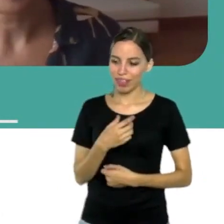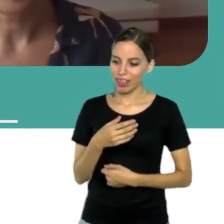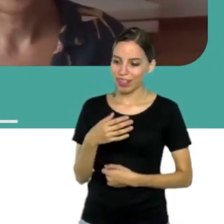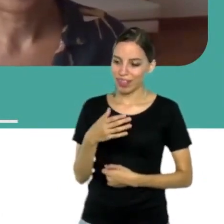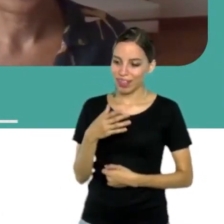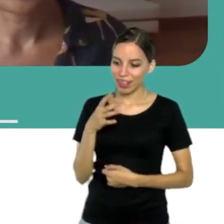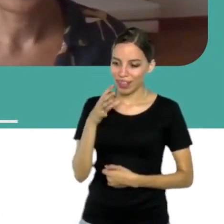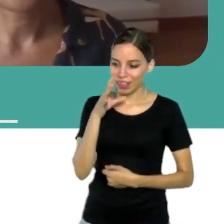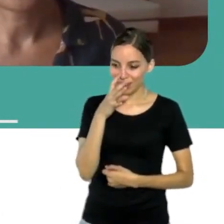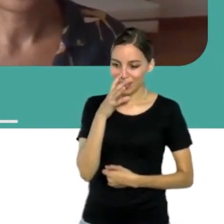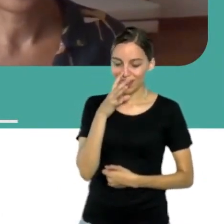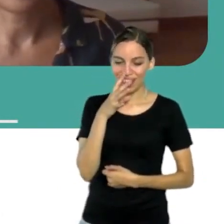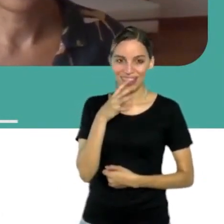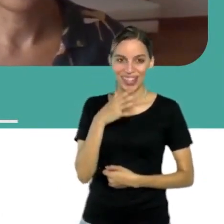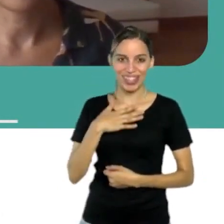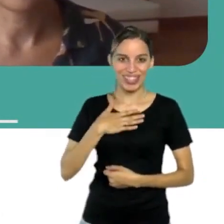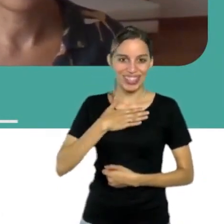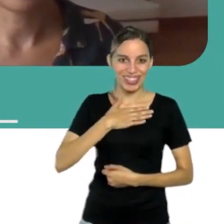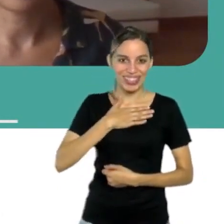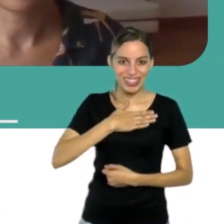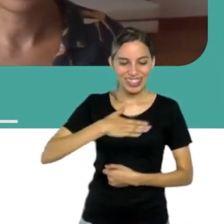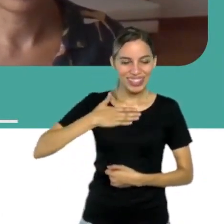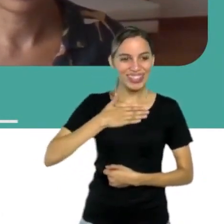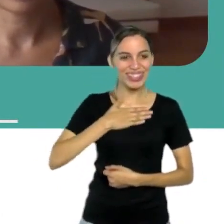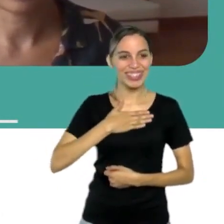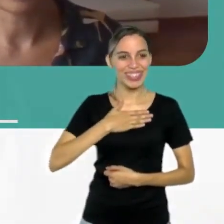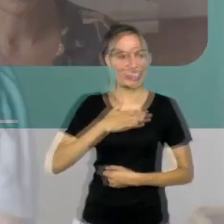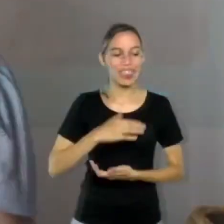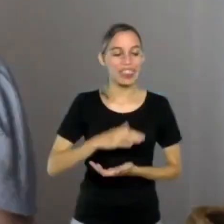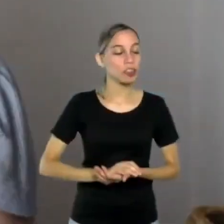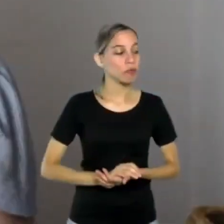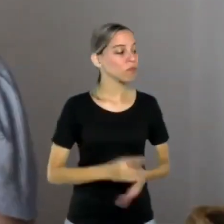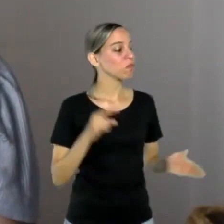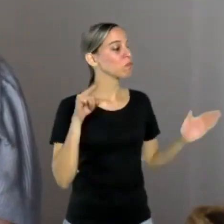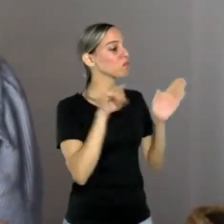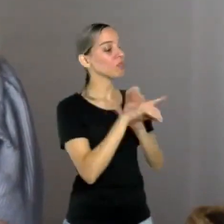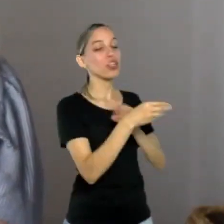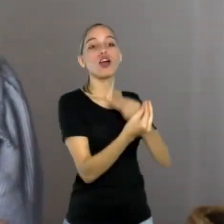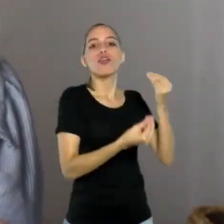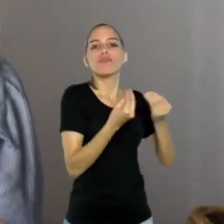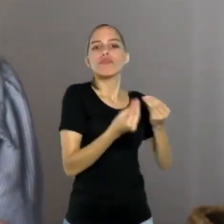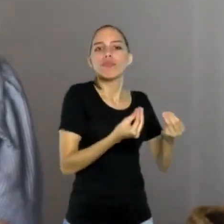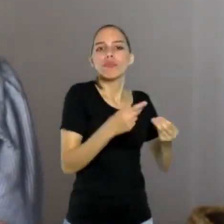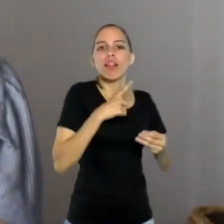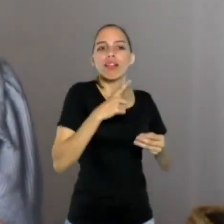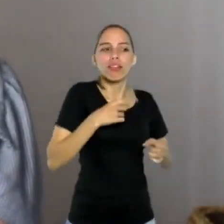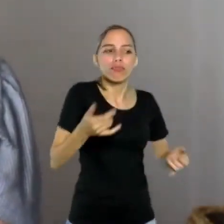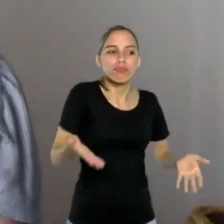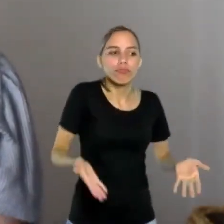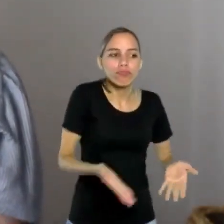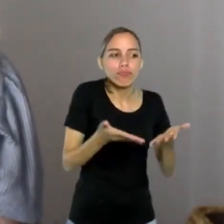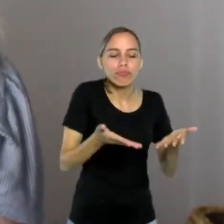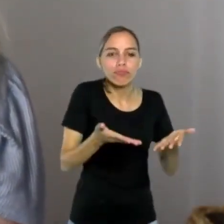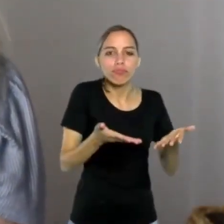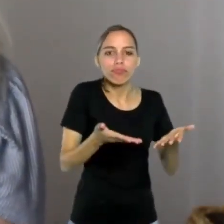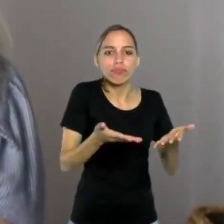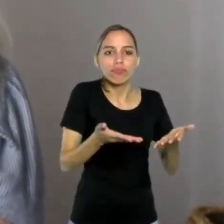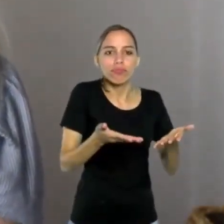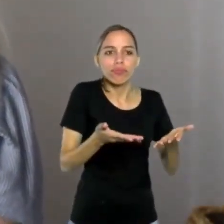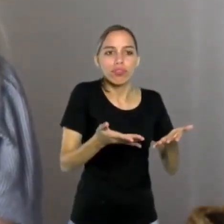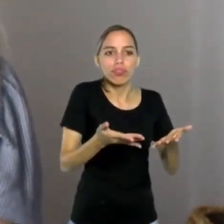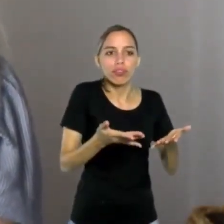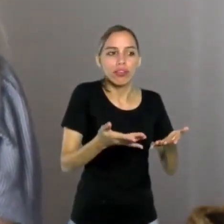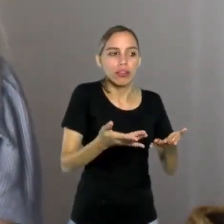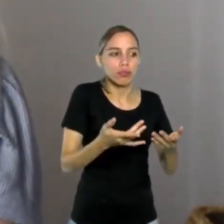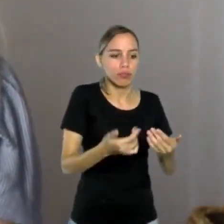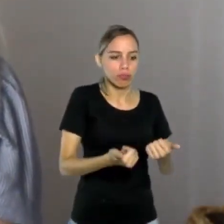né. E como é que você recebeu essa indicação do seu primeiro livro, né, da sua primeira publicação, como